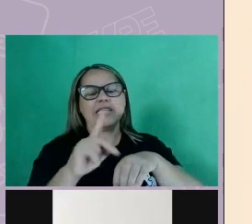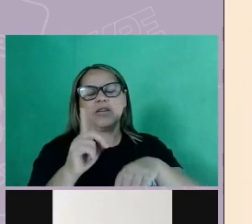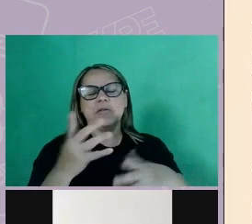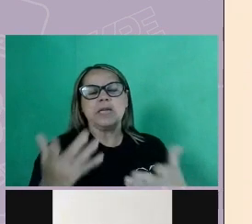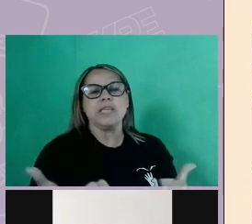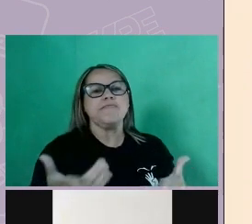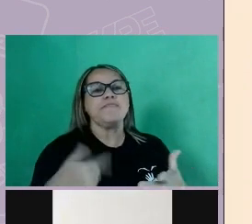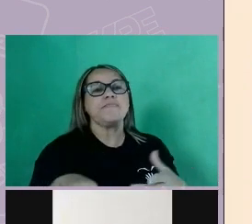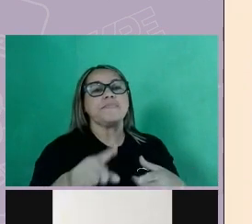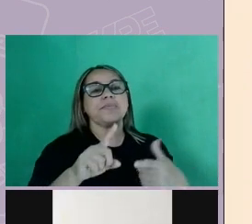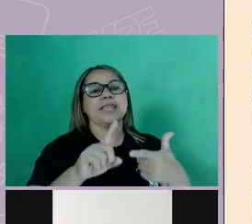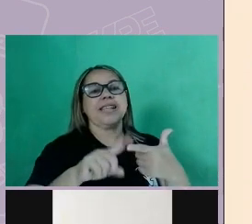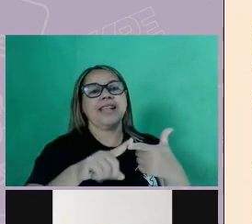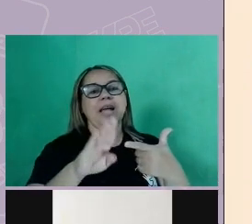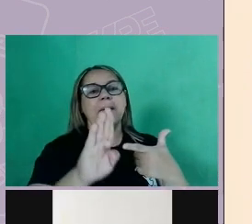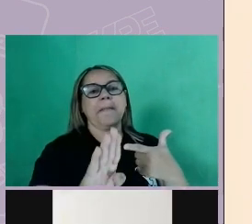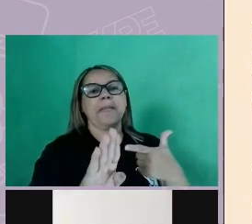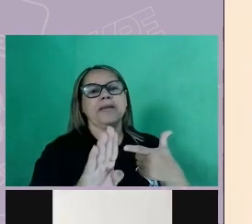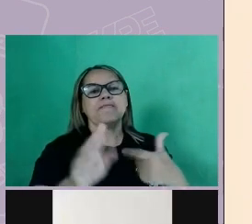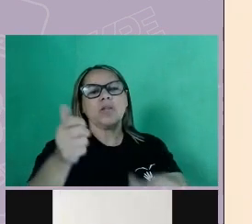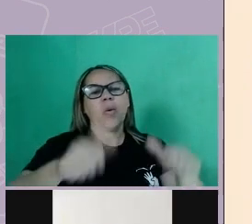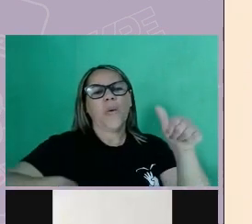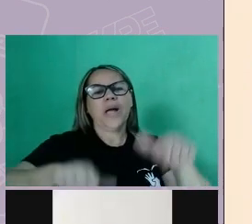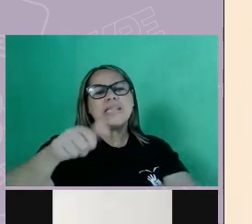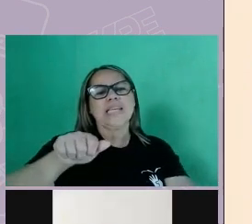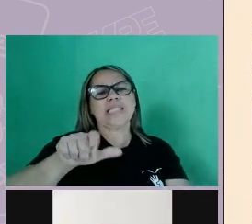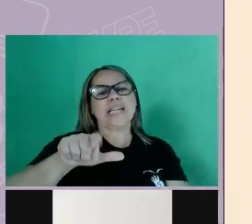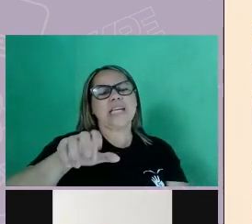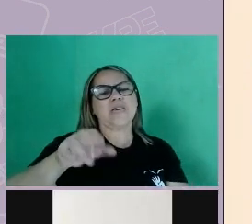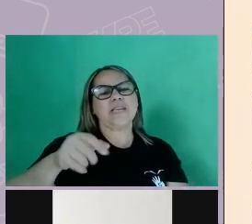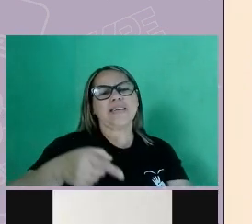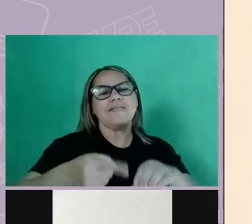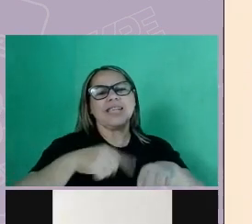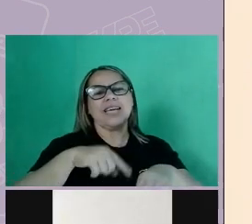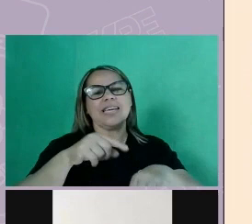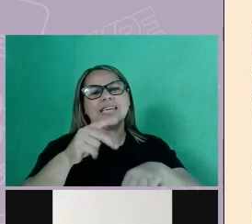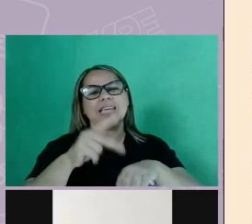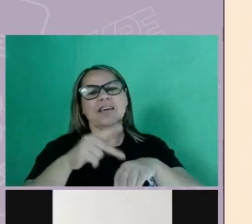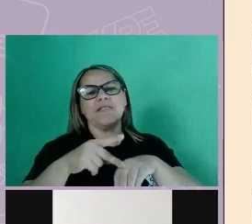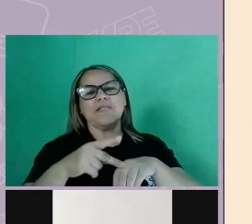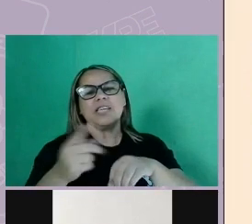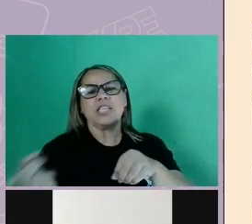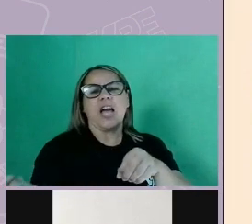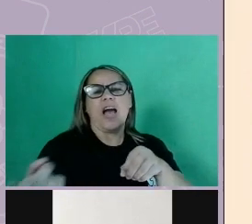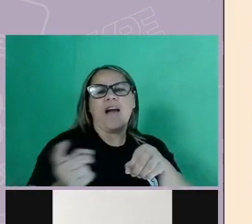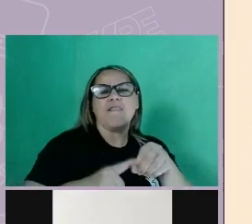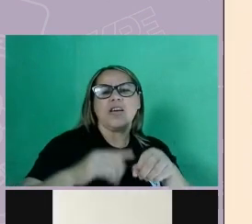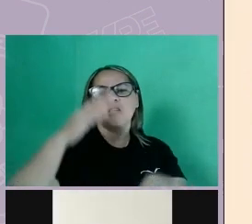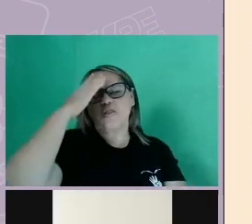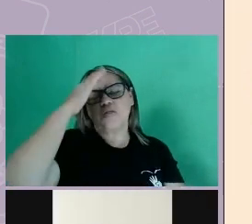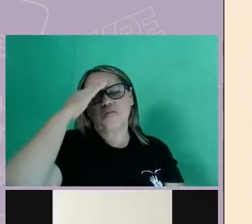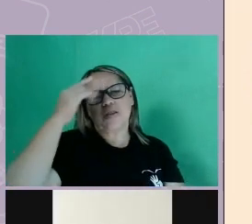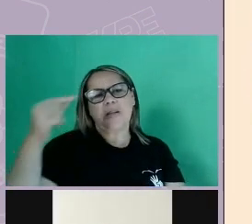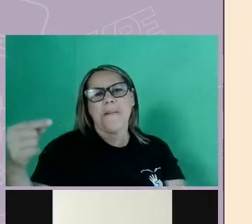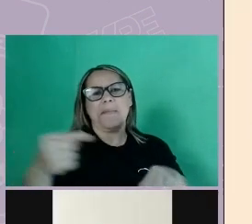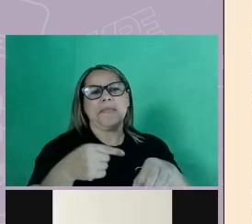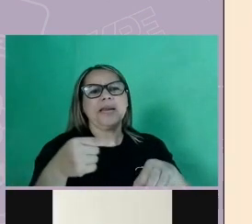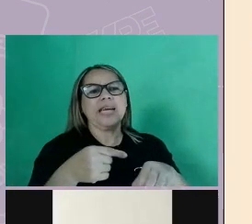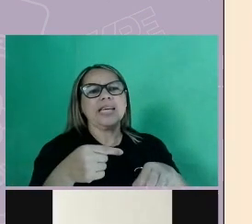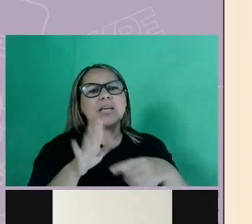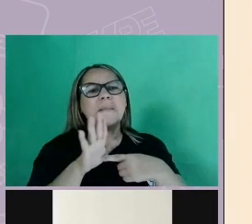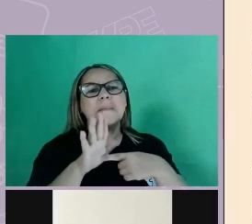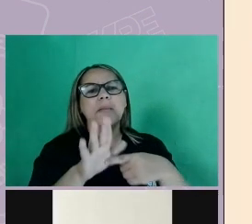letra B em um análise da alegoria da caverna a volta do filósofo para a caverna representa um